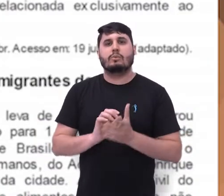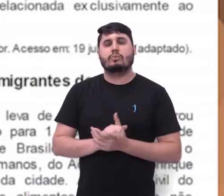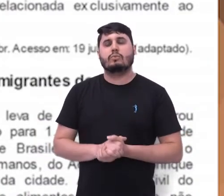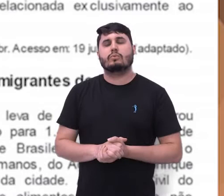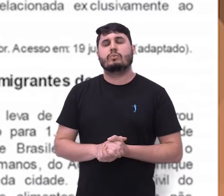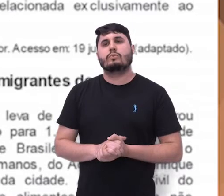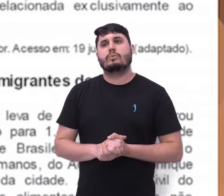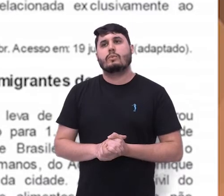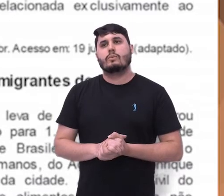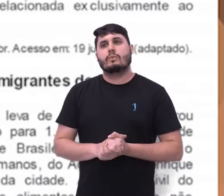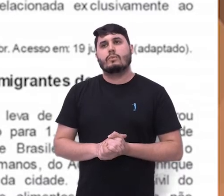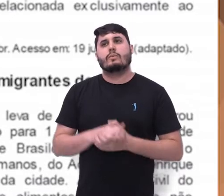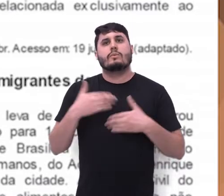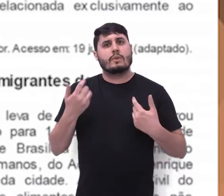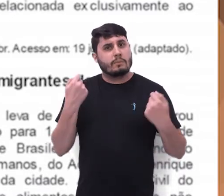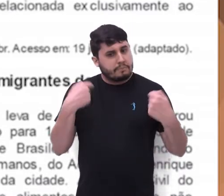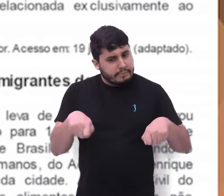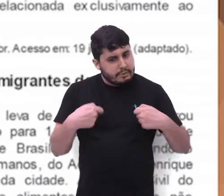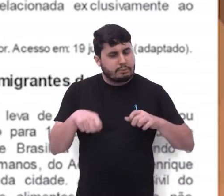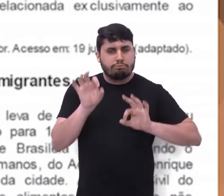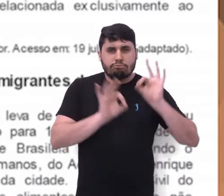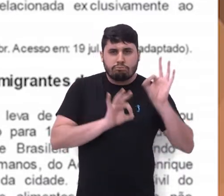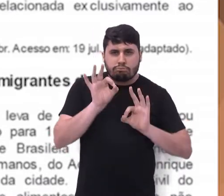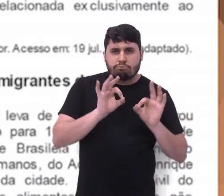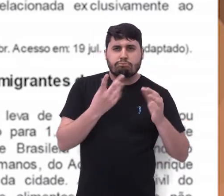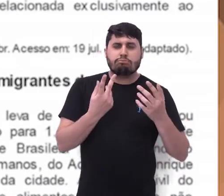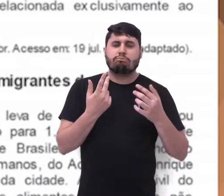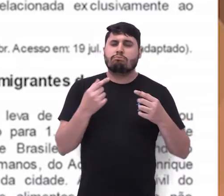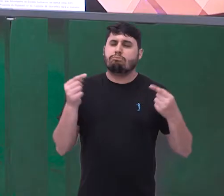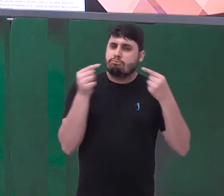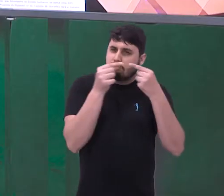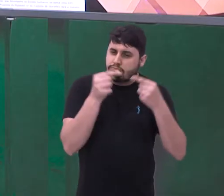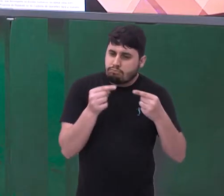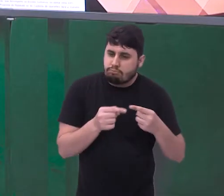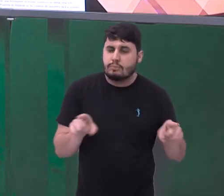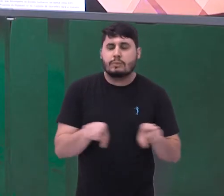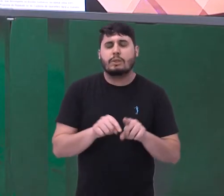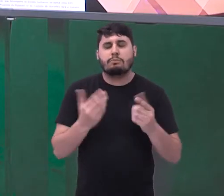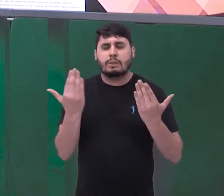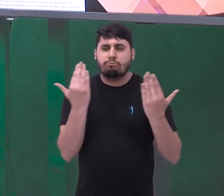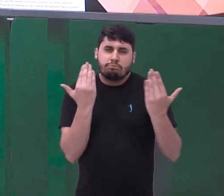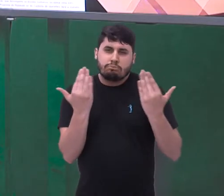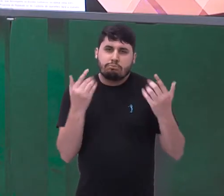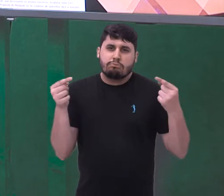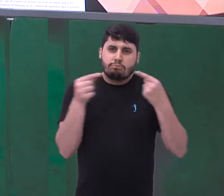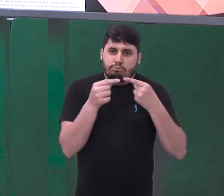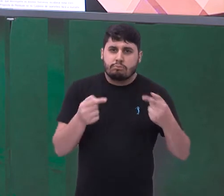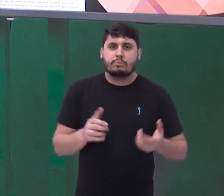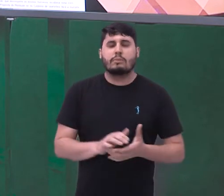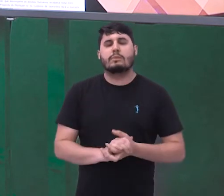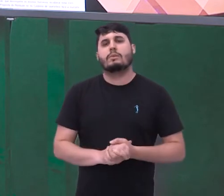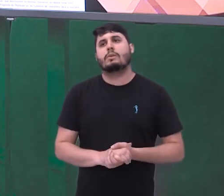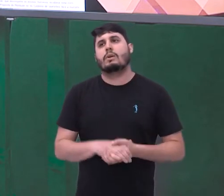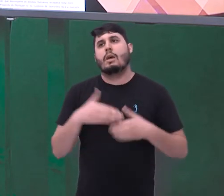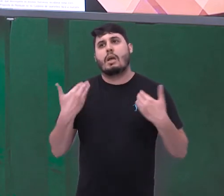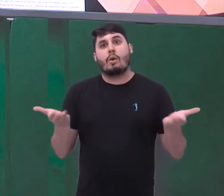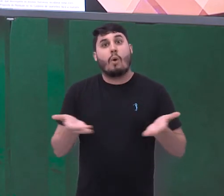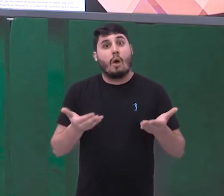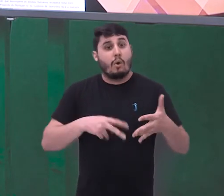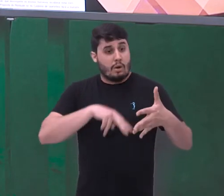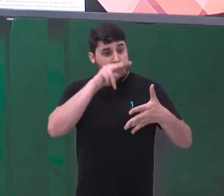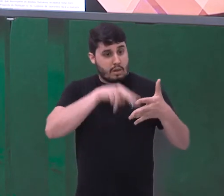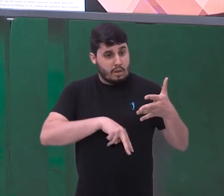Selecione, organize, de forma coerente e coesa, argumentos e fatos. Tudo dito. Agora aqui começa